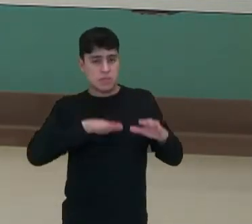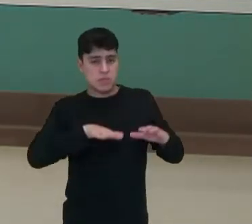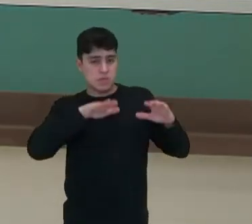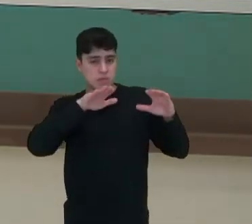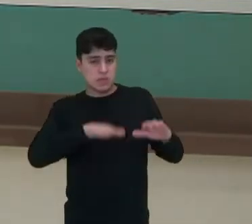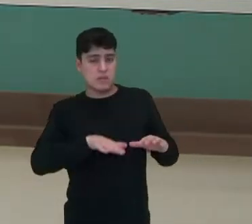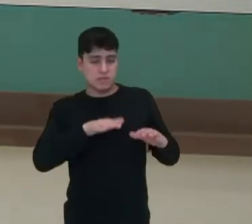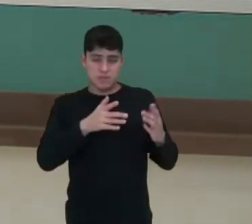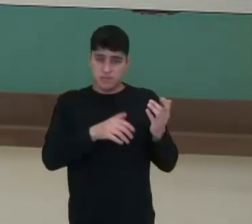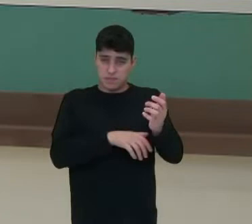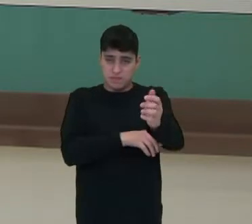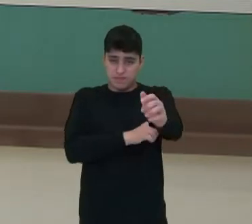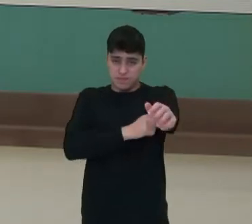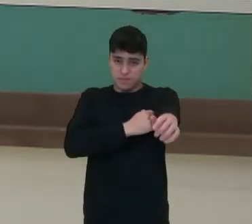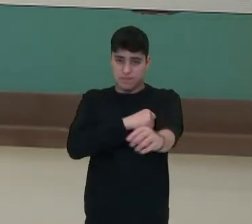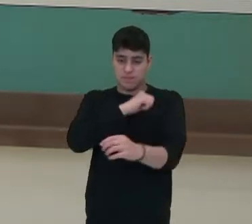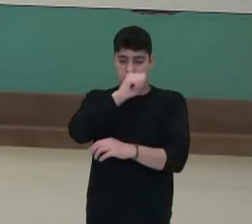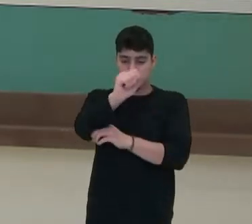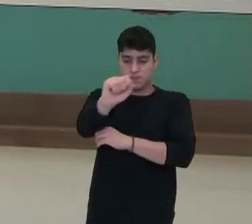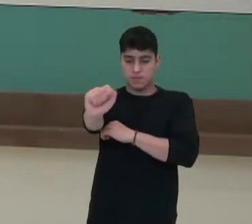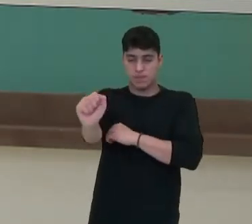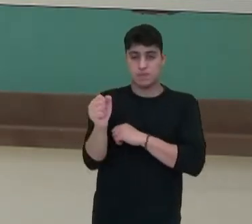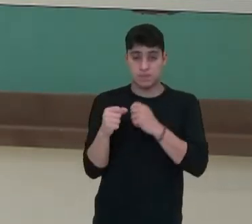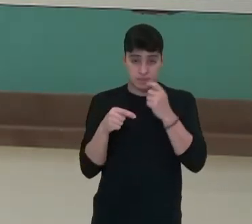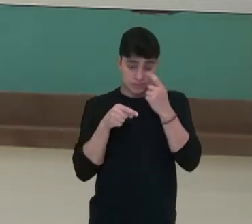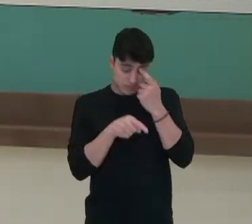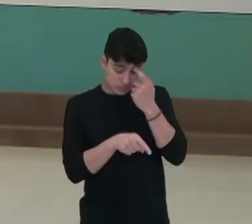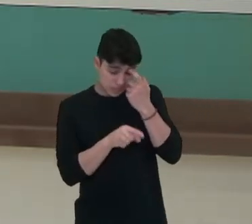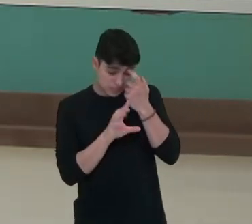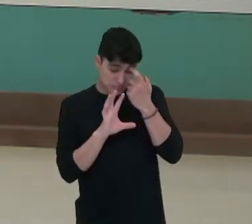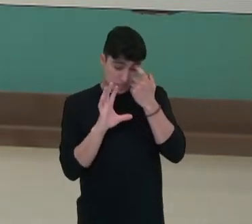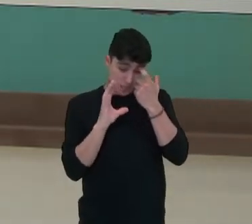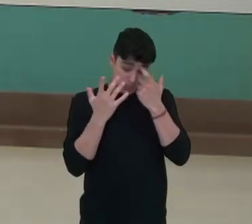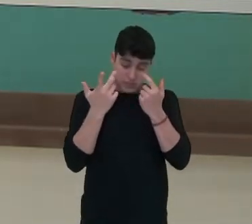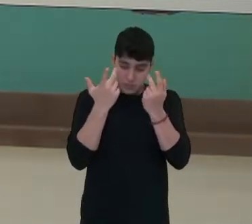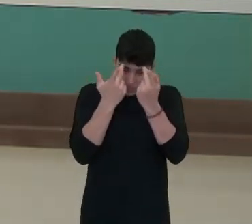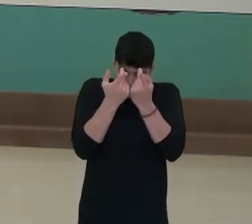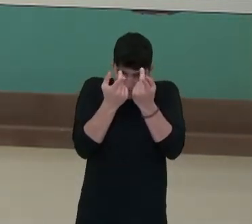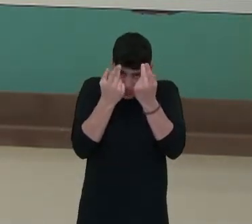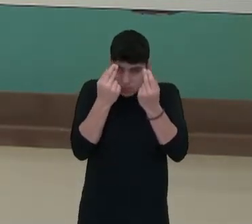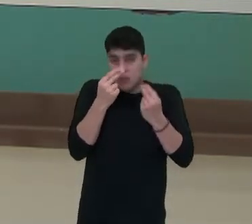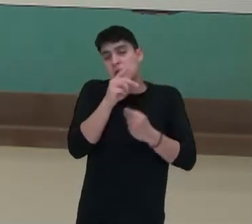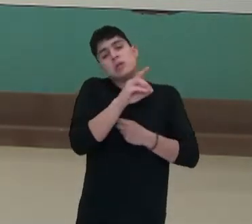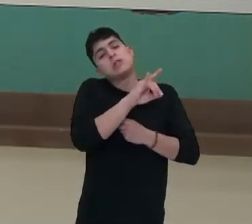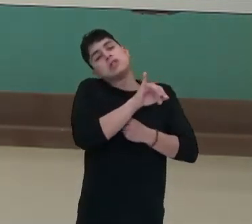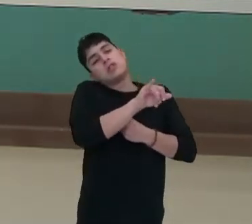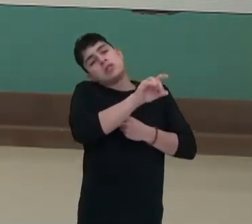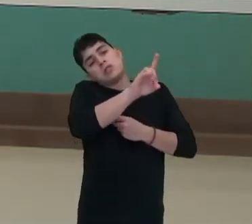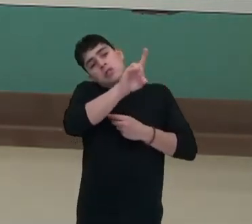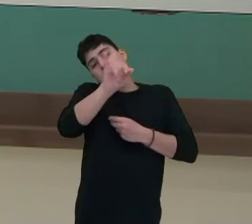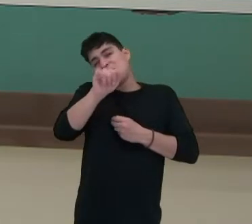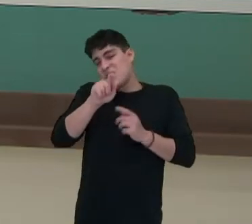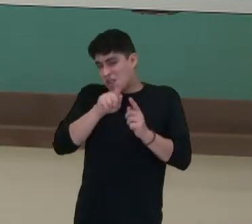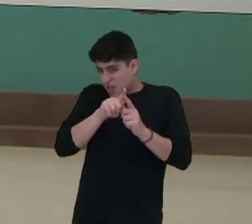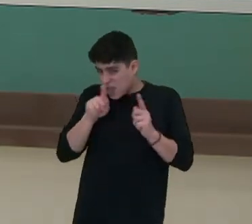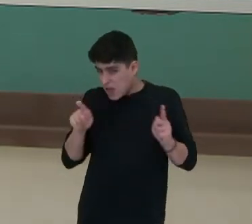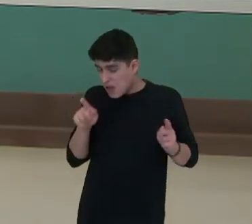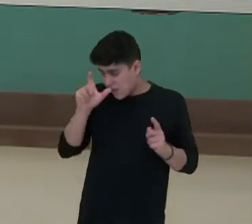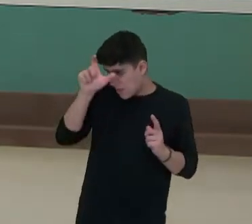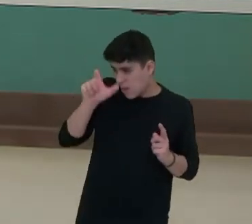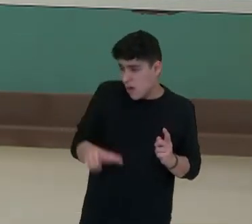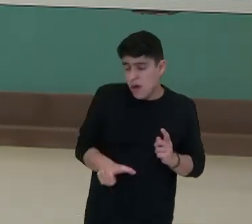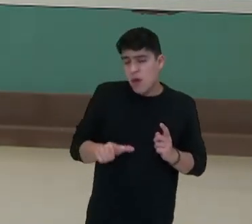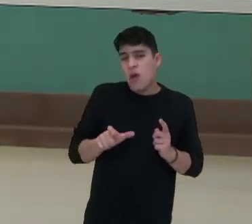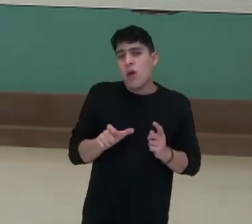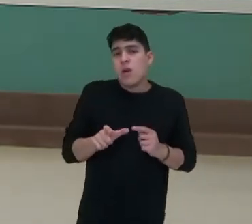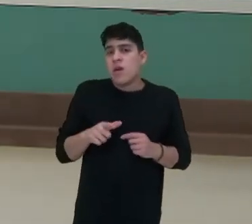tuc, mais devagarzinho. Isso acontece de acordo com situações do dia a dia. Mas aquela pessoa que tem uma arritmia